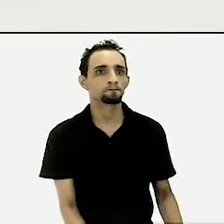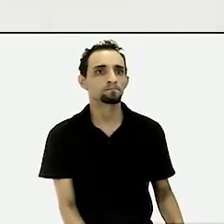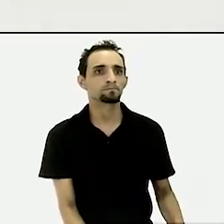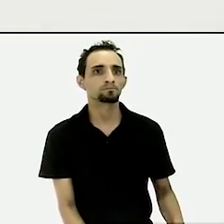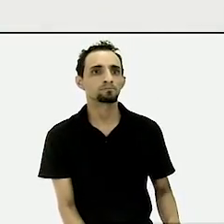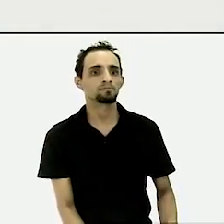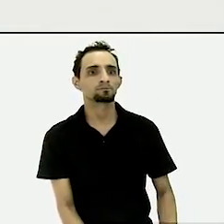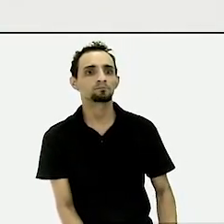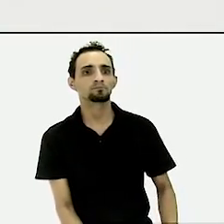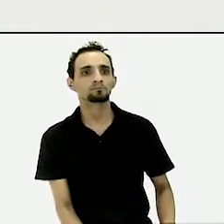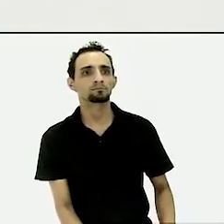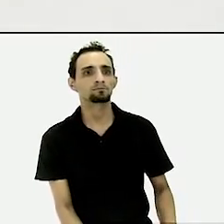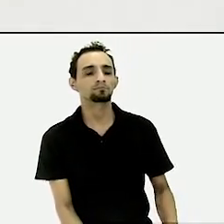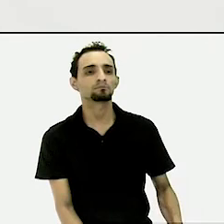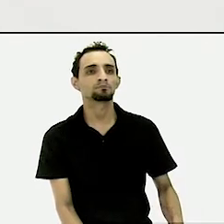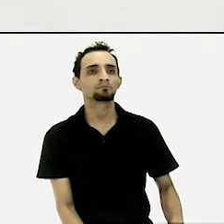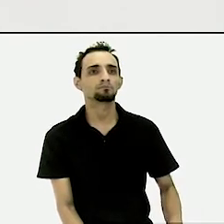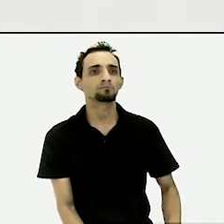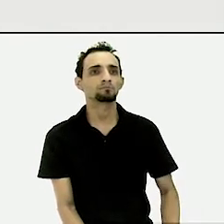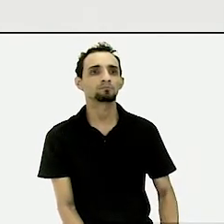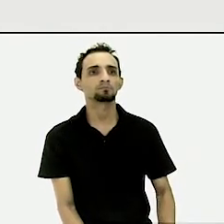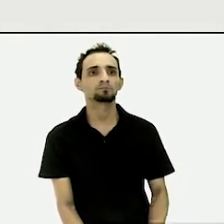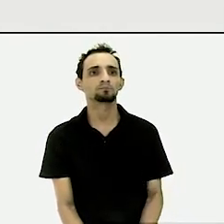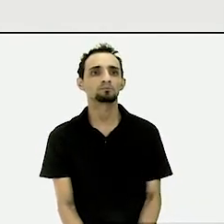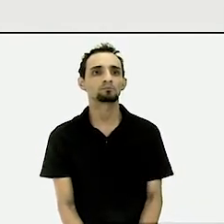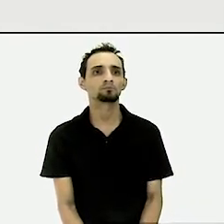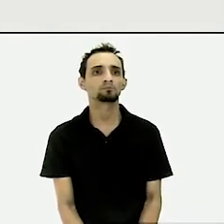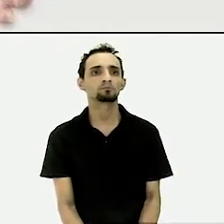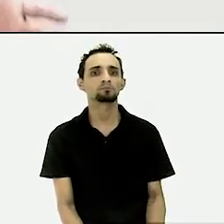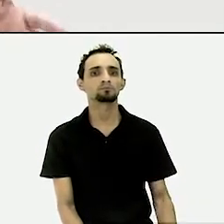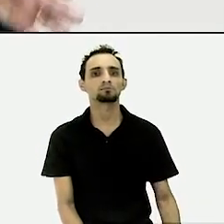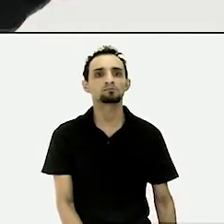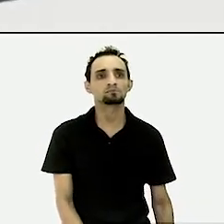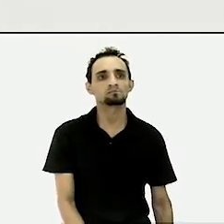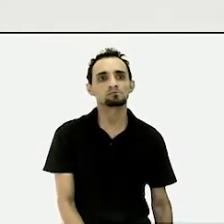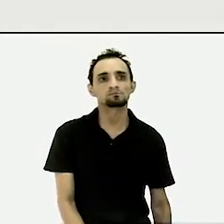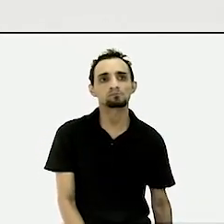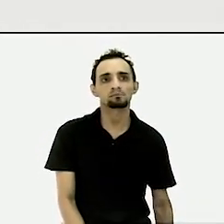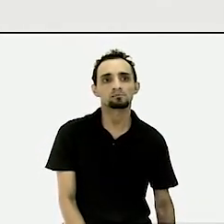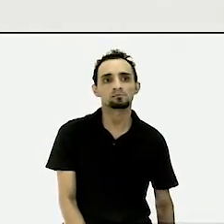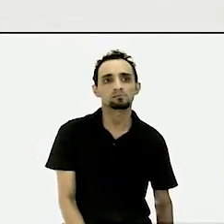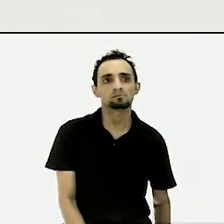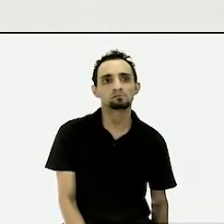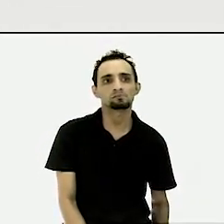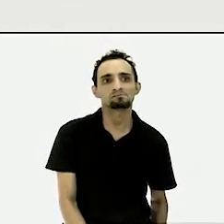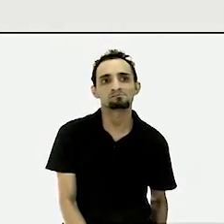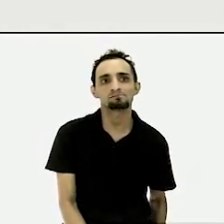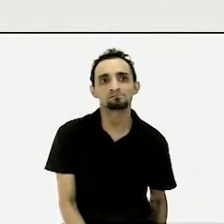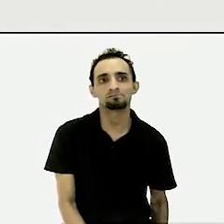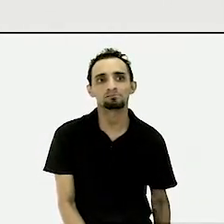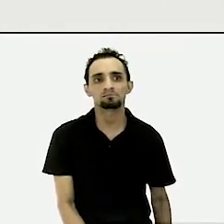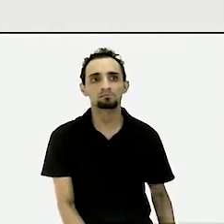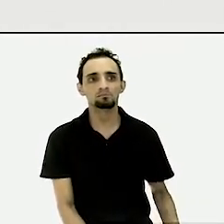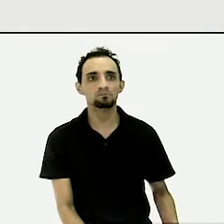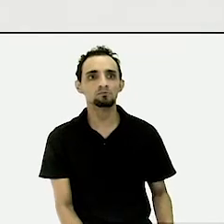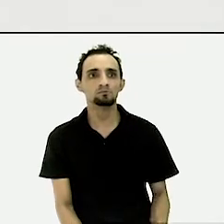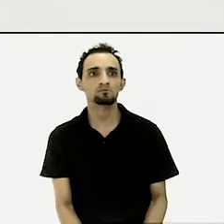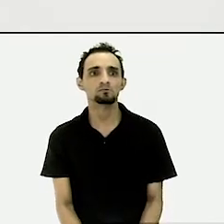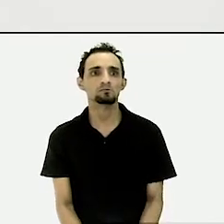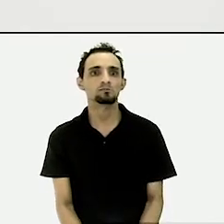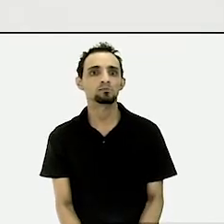boas-vindas, tá? Eu acho super válido o estágio na faculdade, agora não sei que ano elas estão,